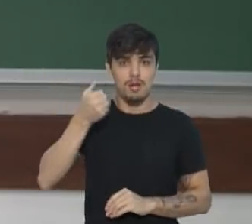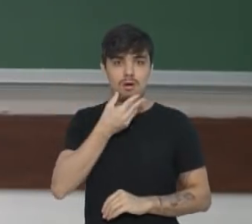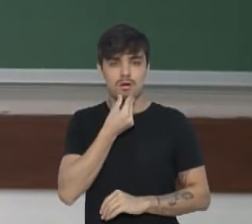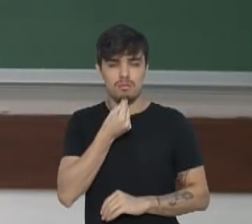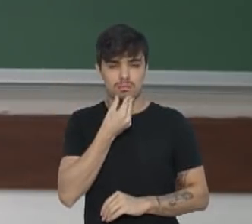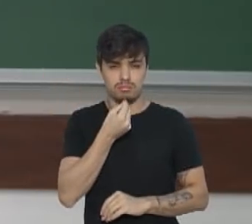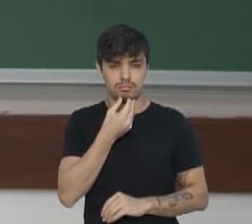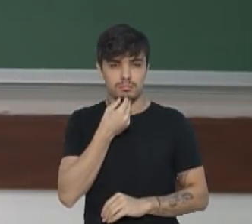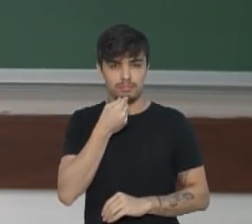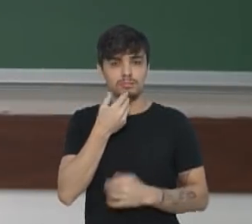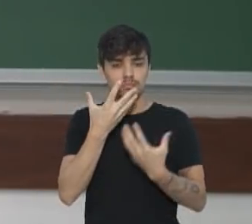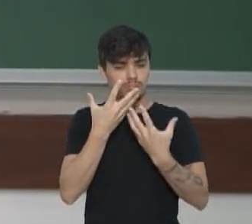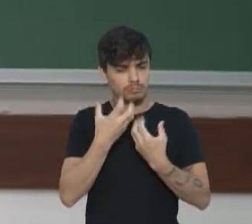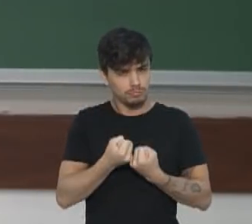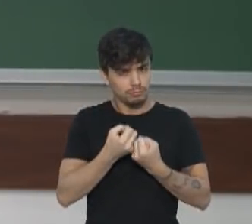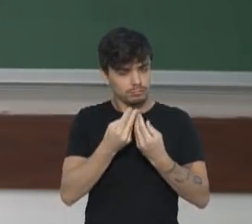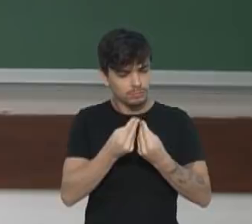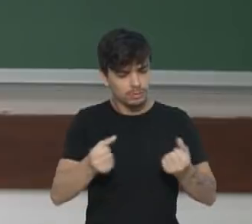Então Nietzsche vai dizer o seguinte: